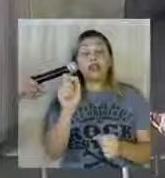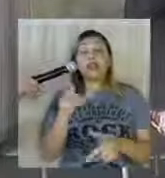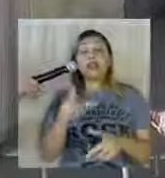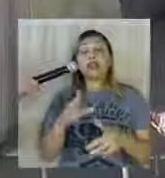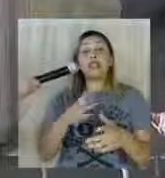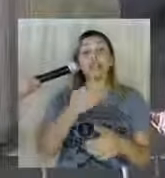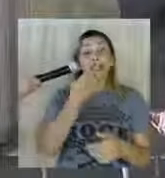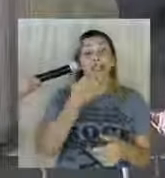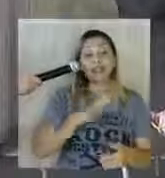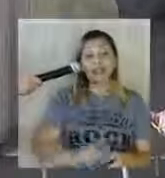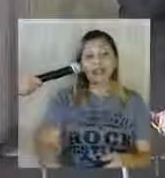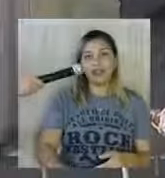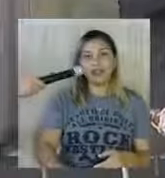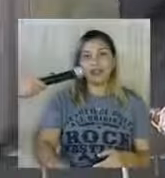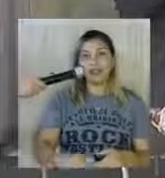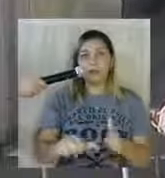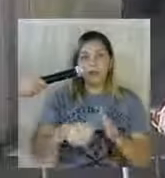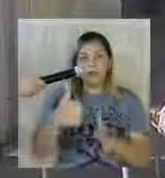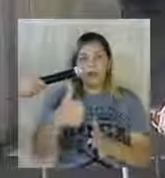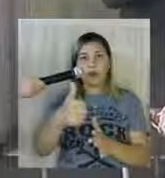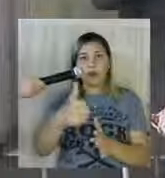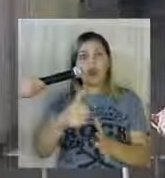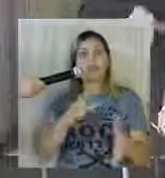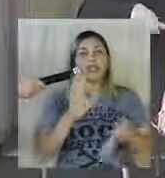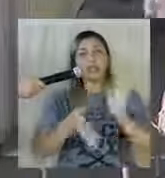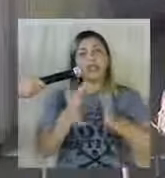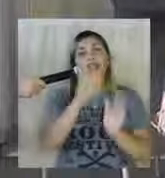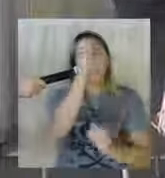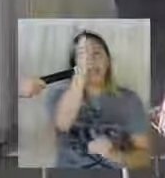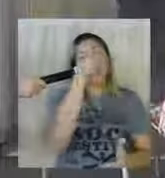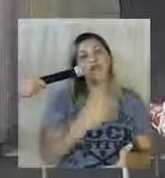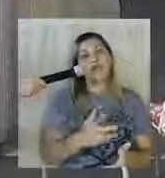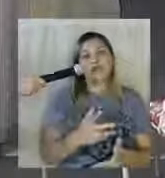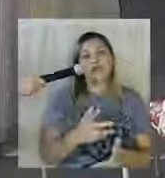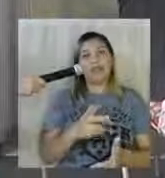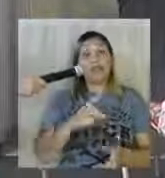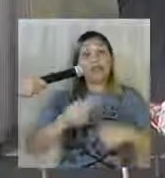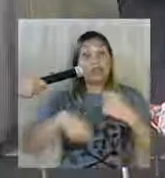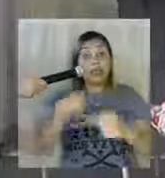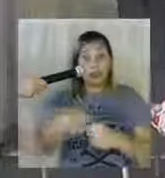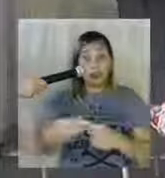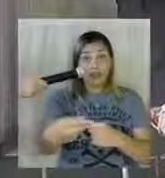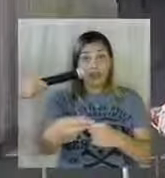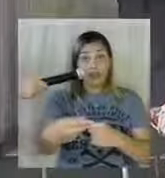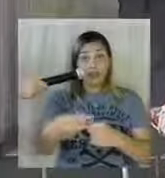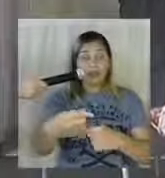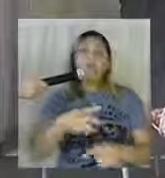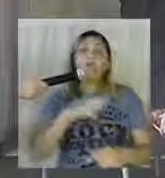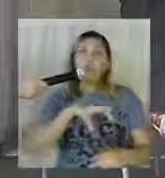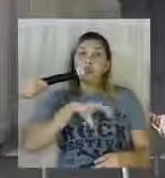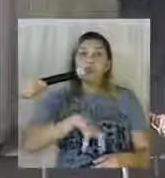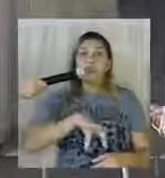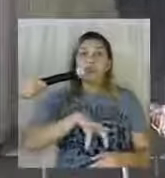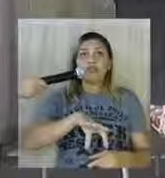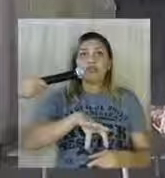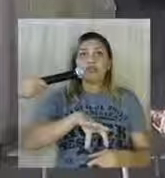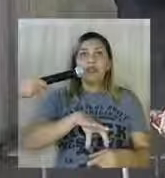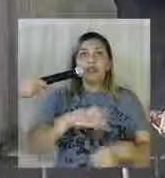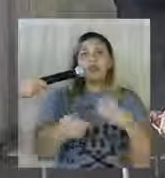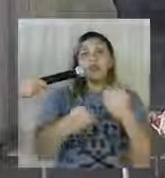que se a criança, primeiro, ela tem que aprender Libras, depois,